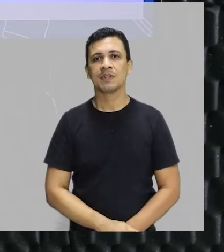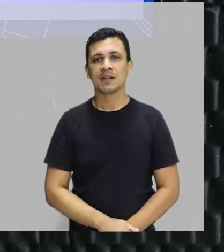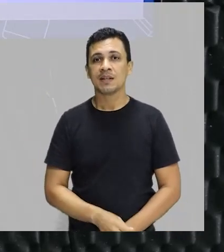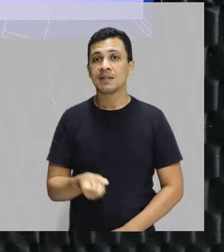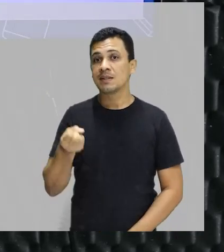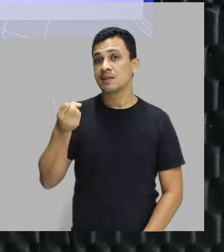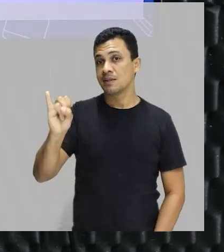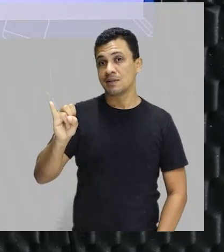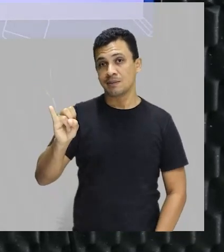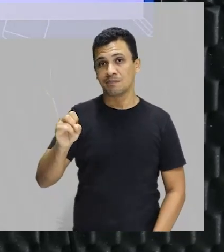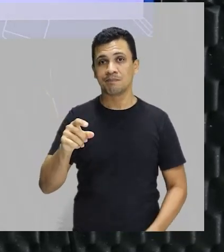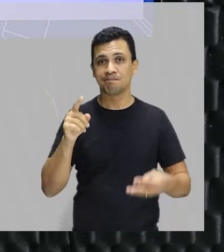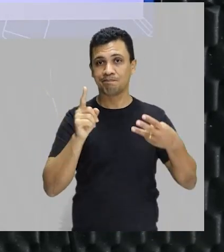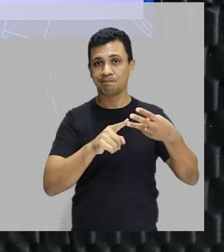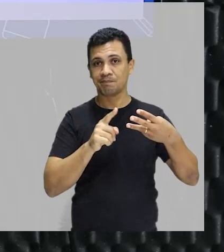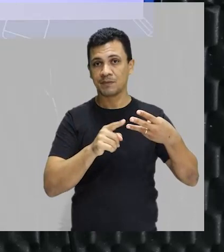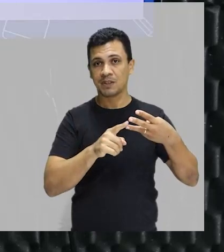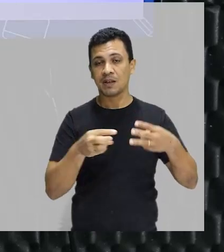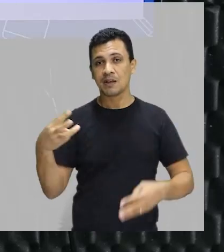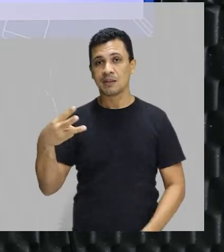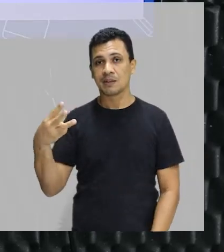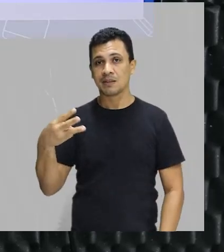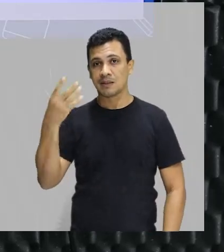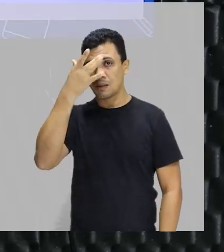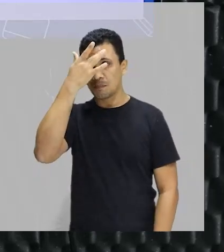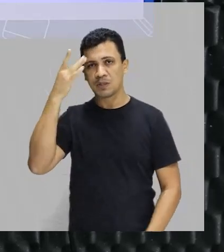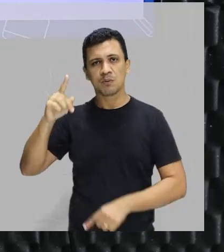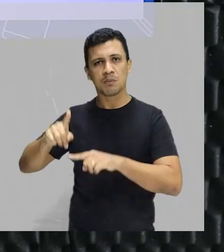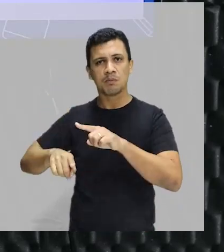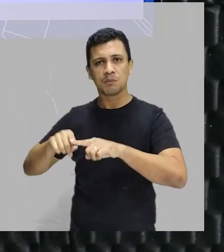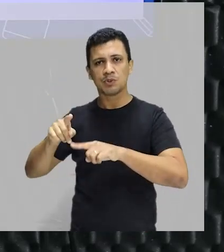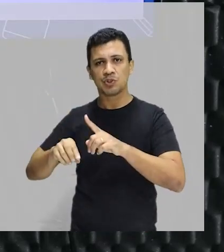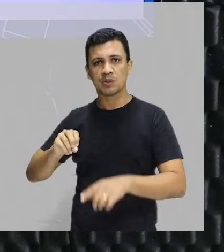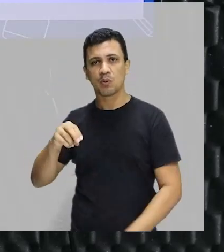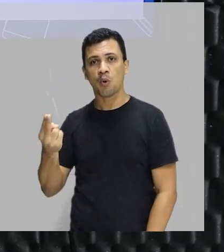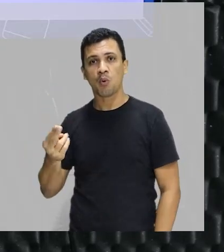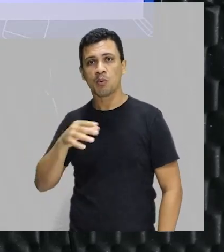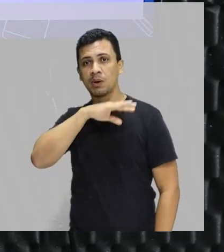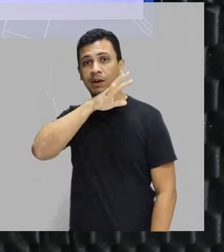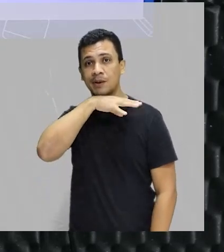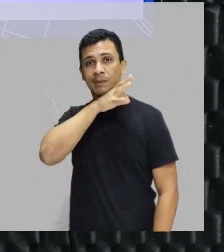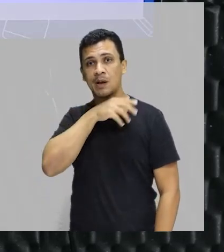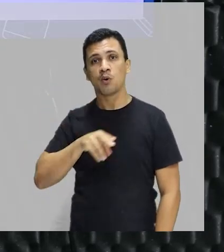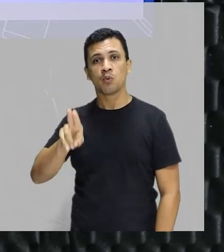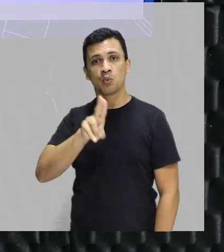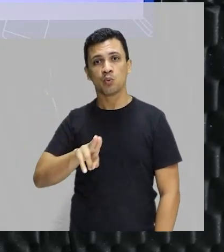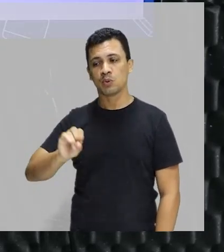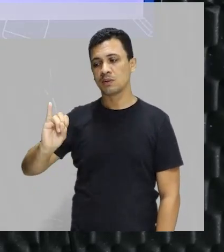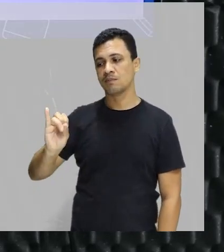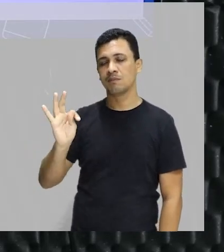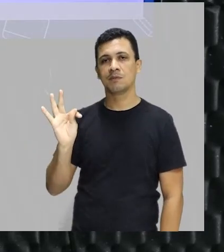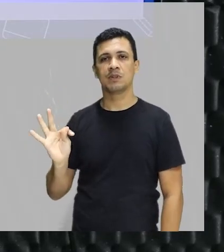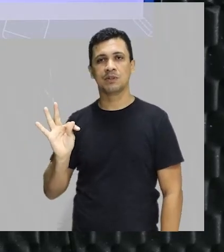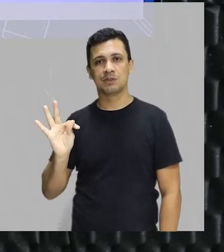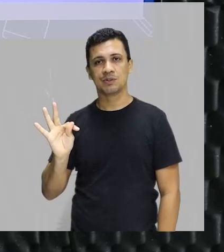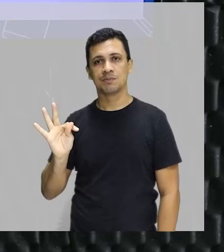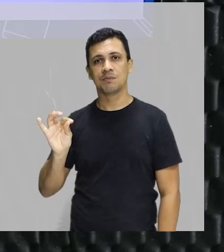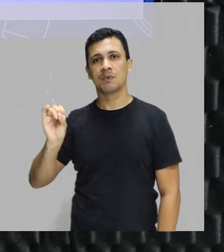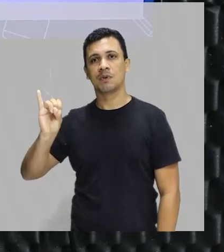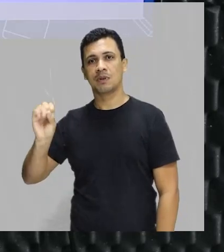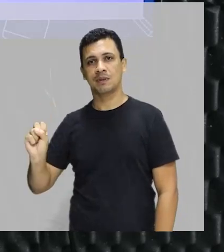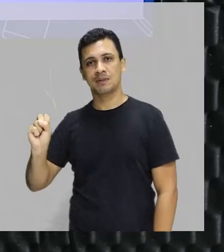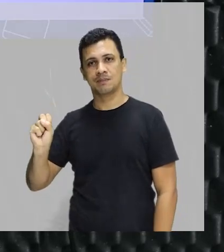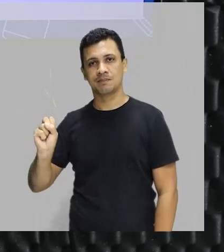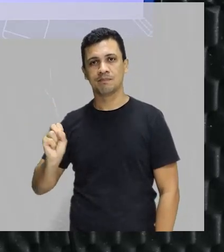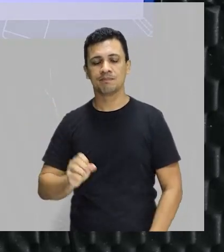é terceira pessoa para uma coisa, um objeto ou um animal, it is. Ele é ou ele